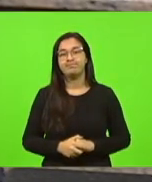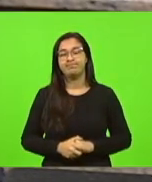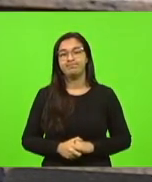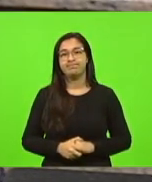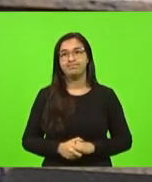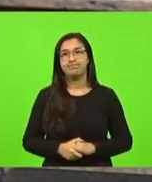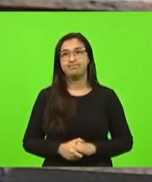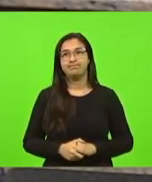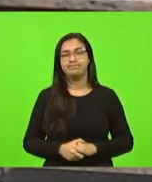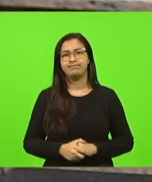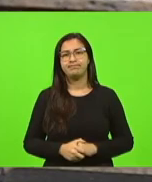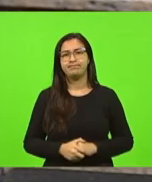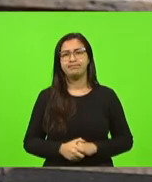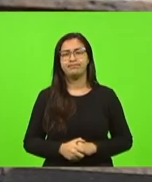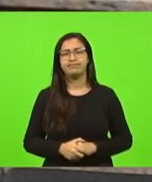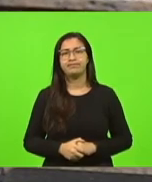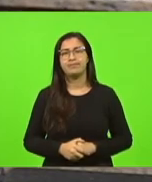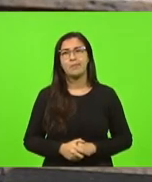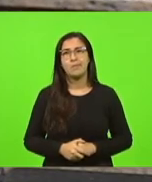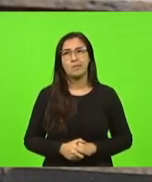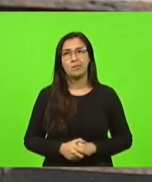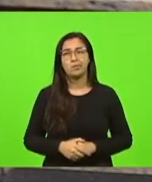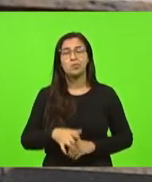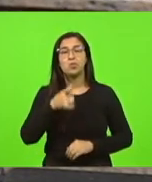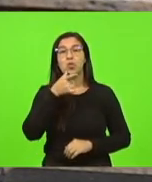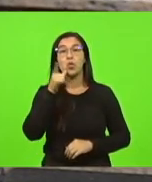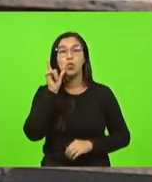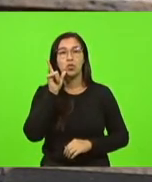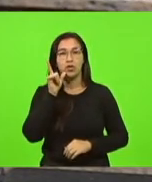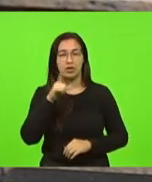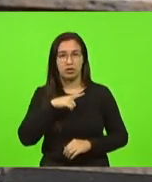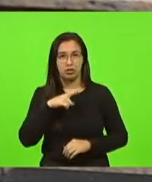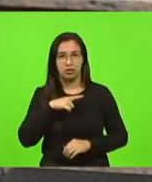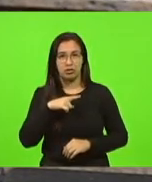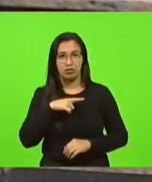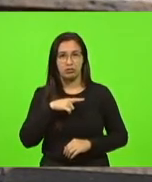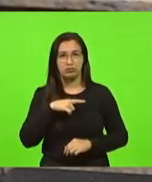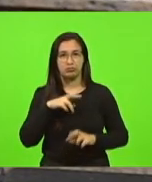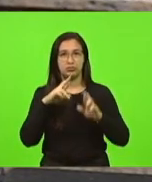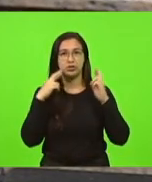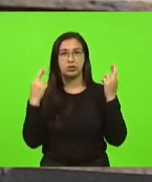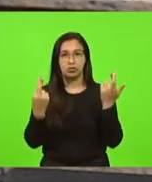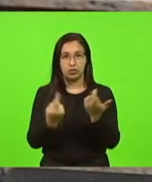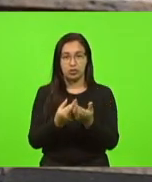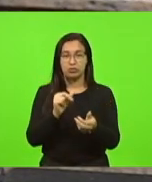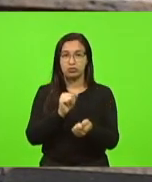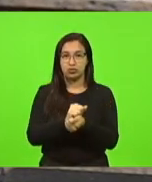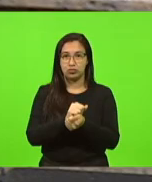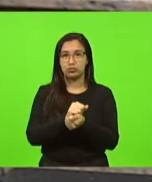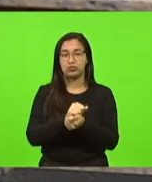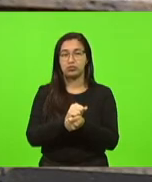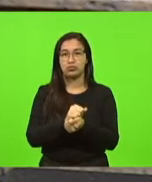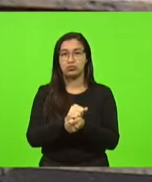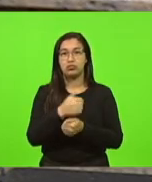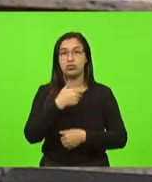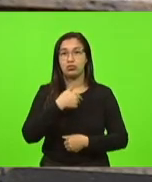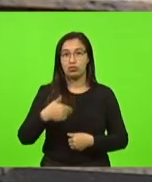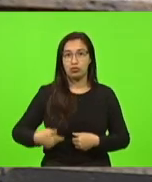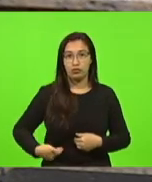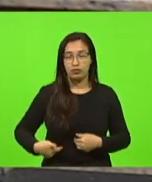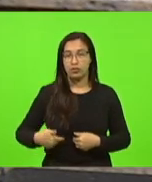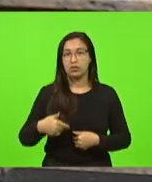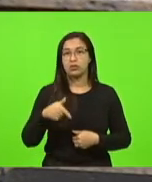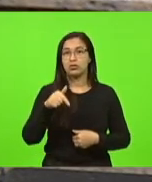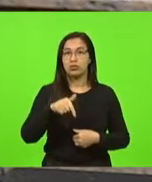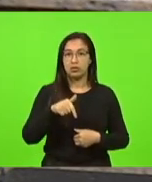E falando em Polícia Civil, nós tivemos ontem uma audiência com o senhor governador, para tratar de forma específica, senhor presidente,